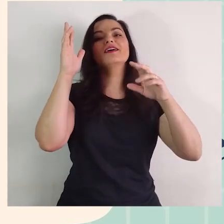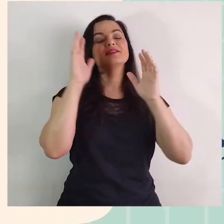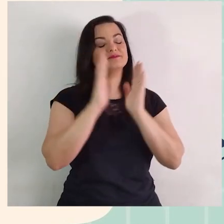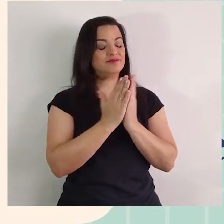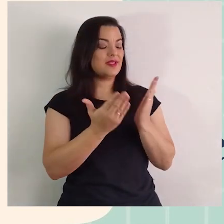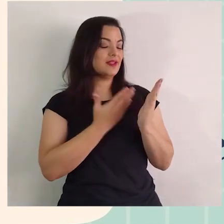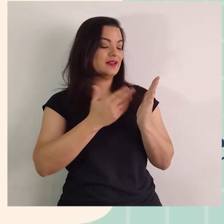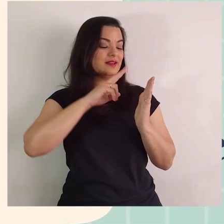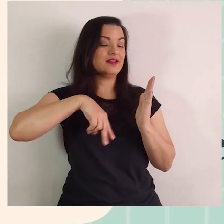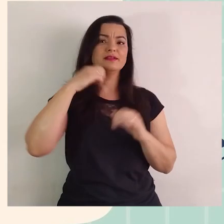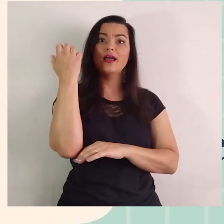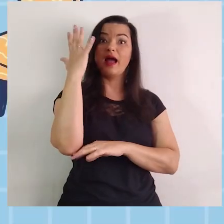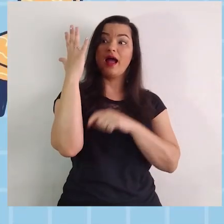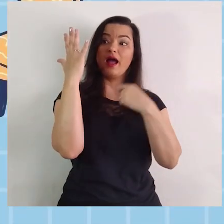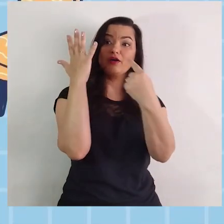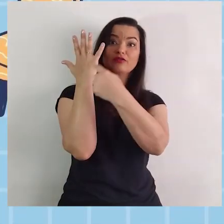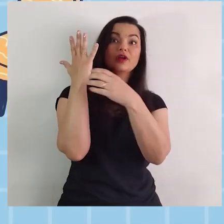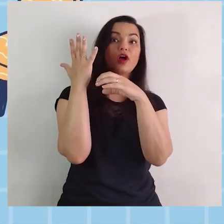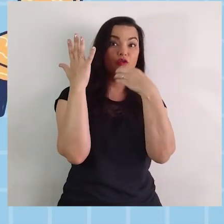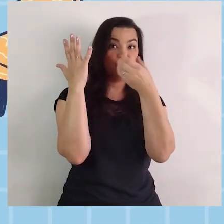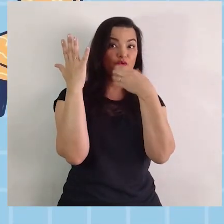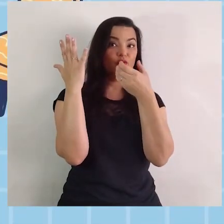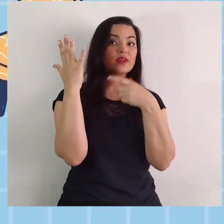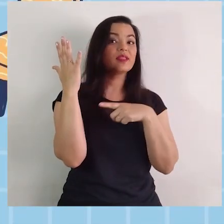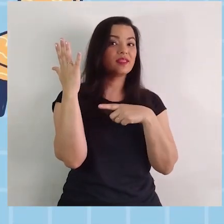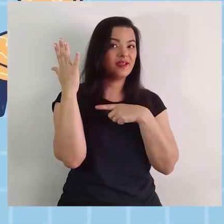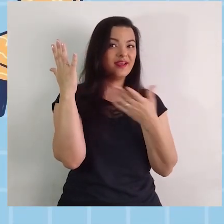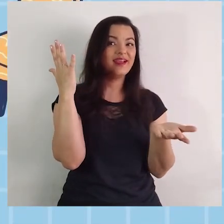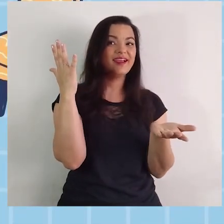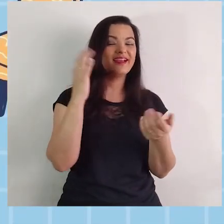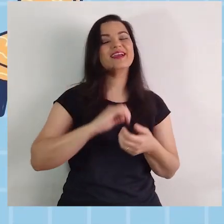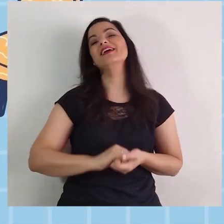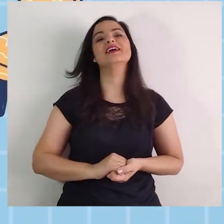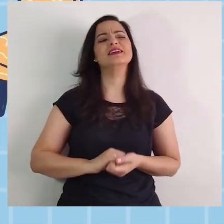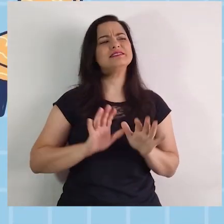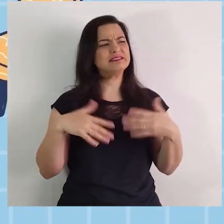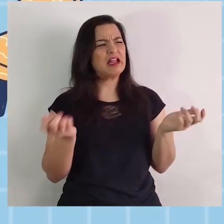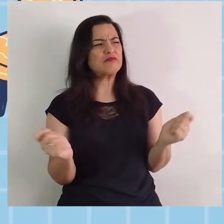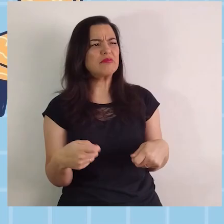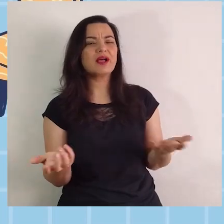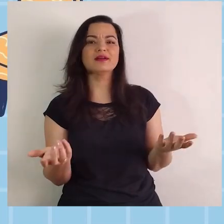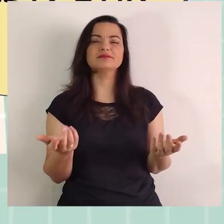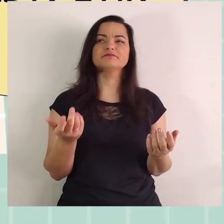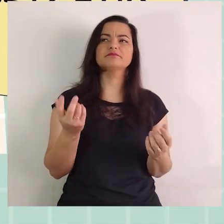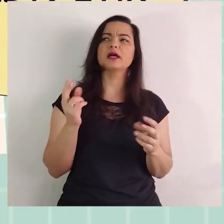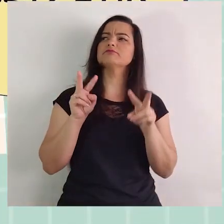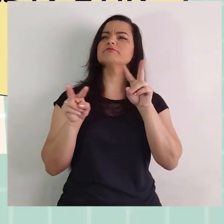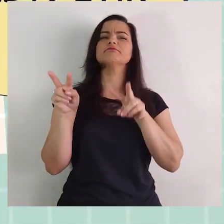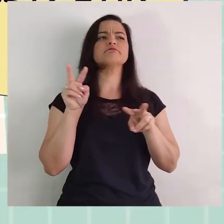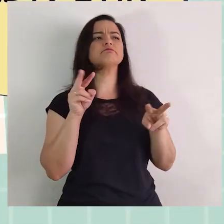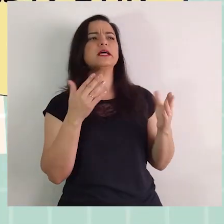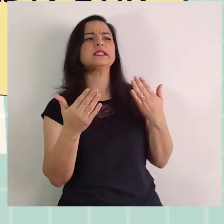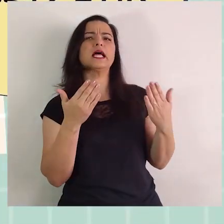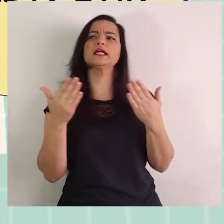árvores frutíferas. Será que era possível? Então, analisaram os espaços.